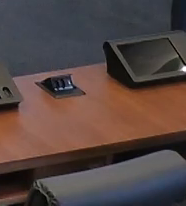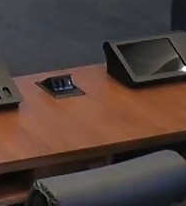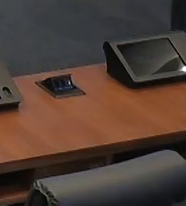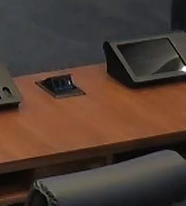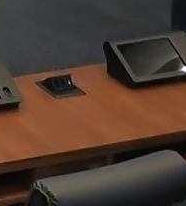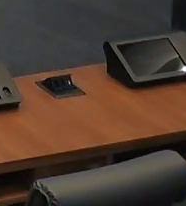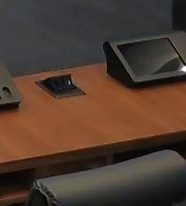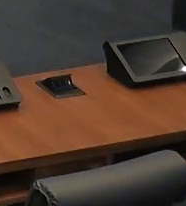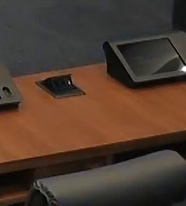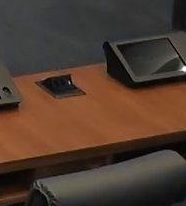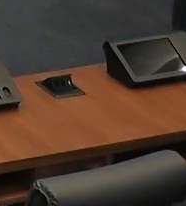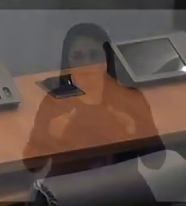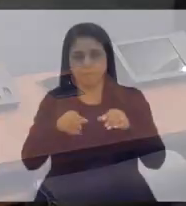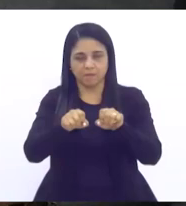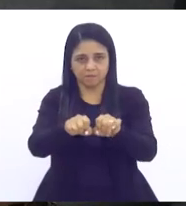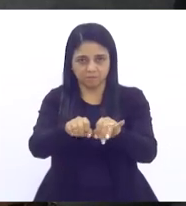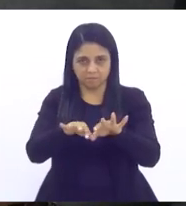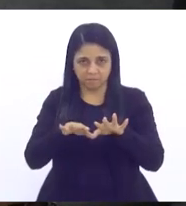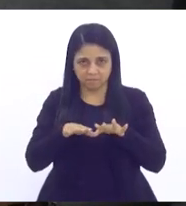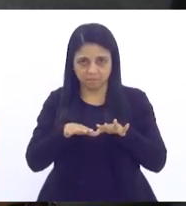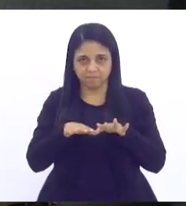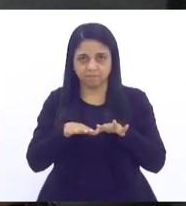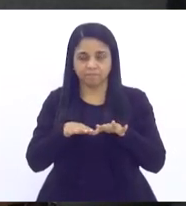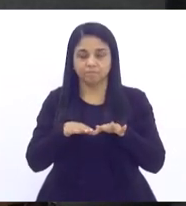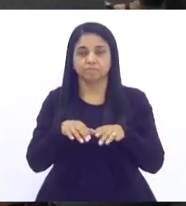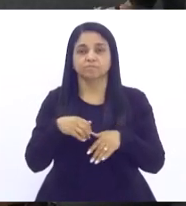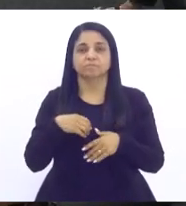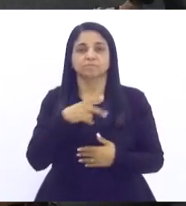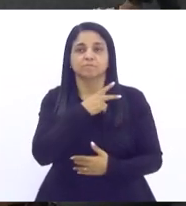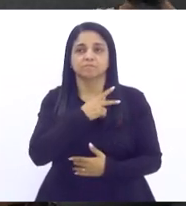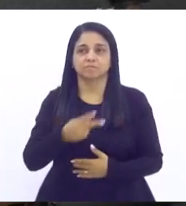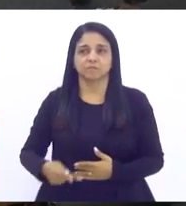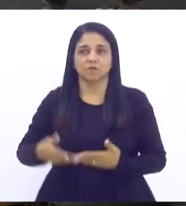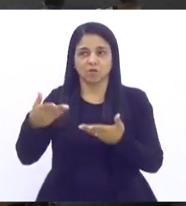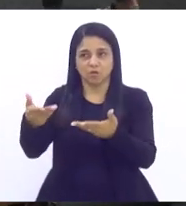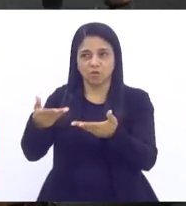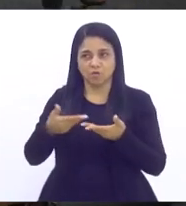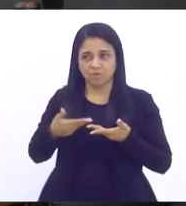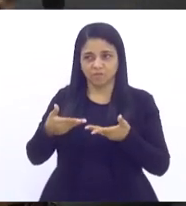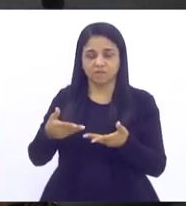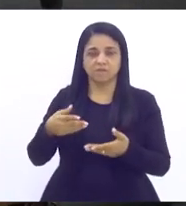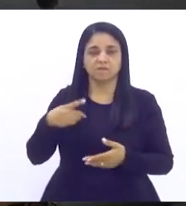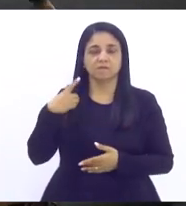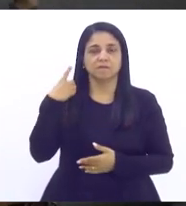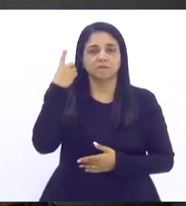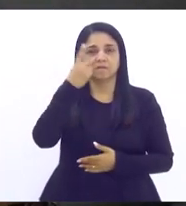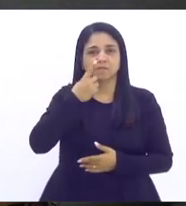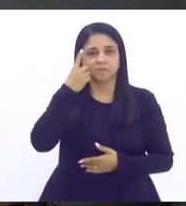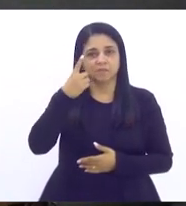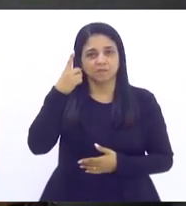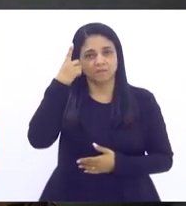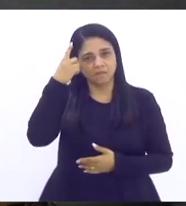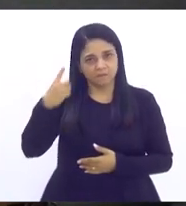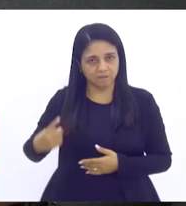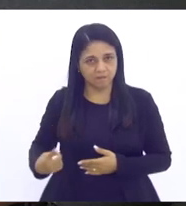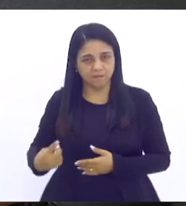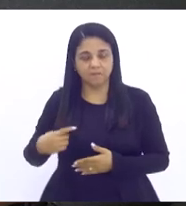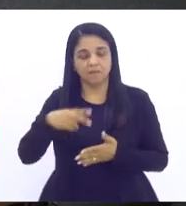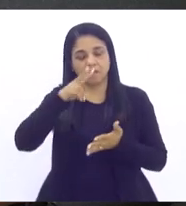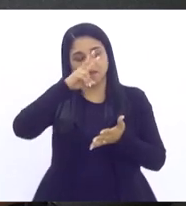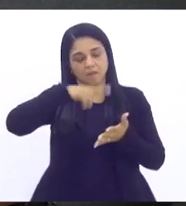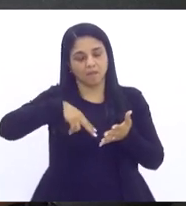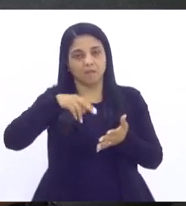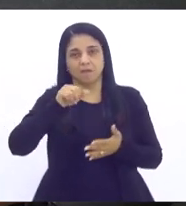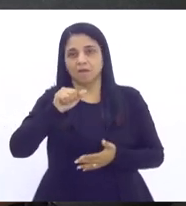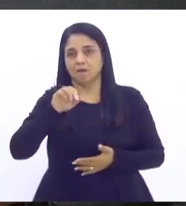Está aberto a sessão. A presidência convida a nobre deputada Dani Balbi para fazer a leitura da